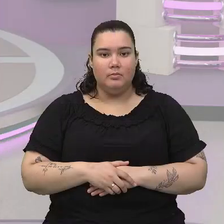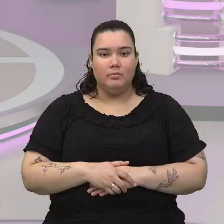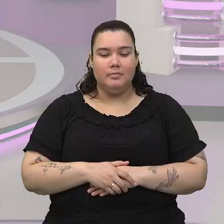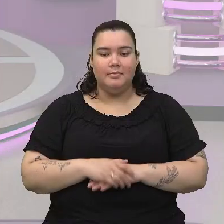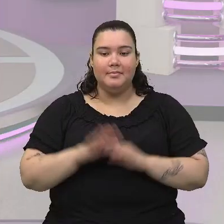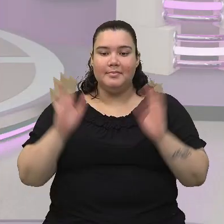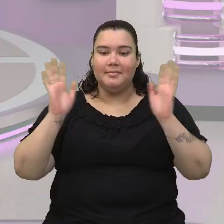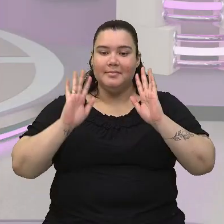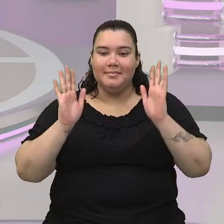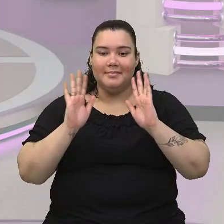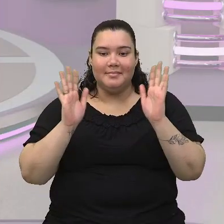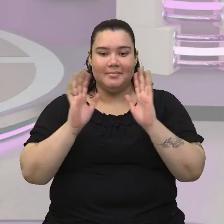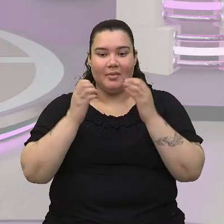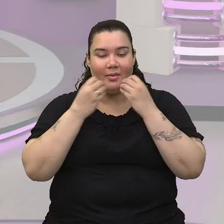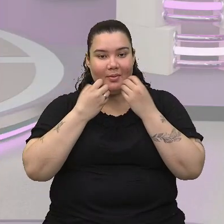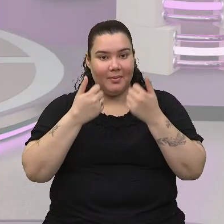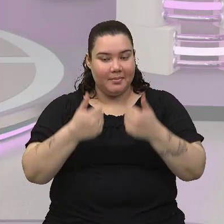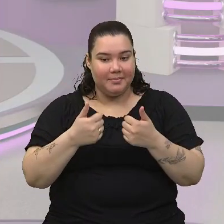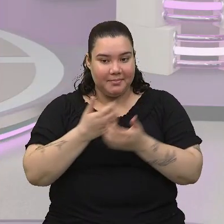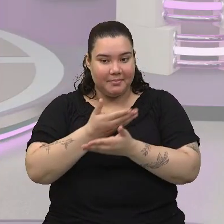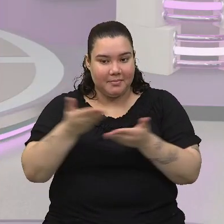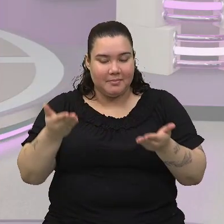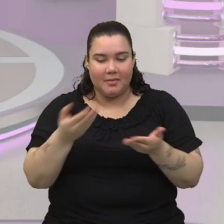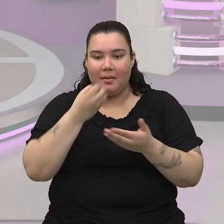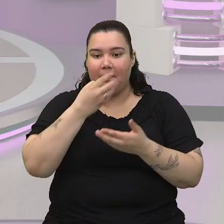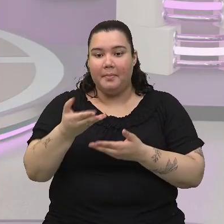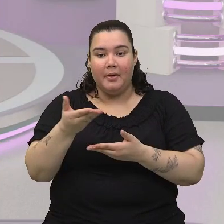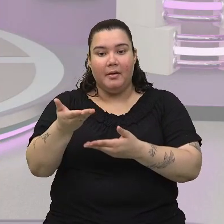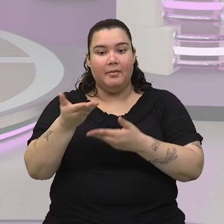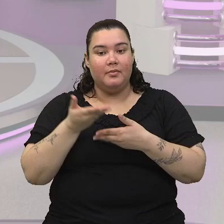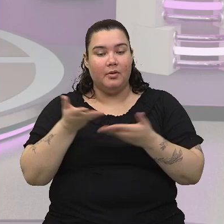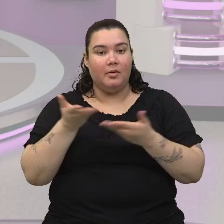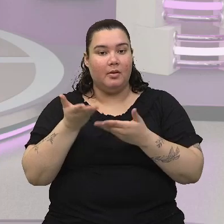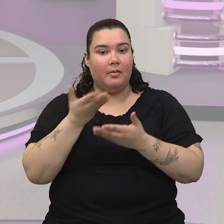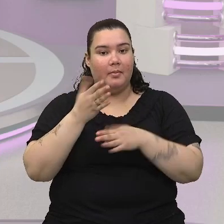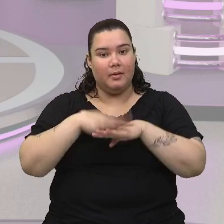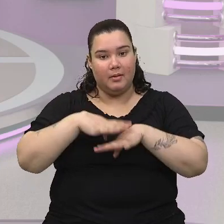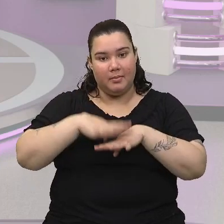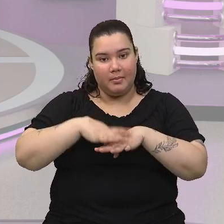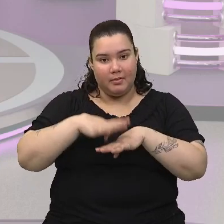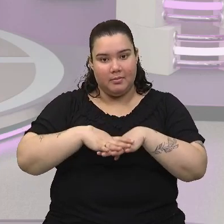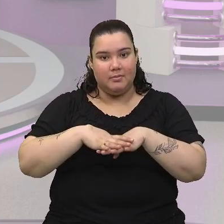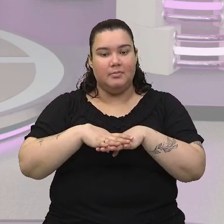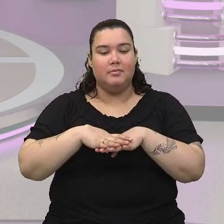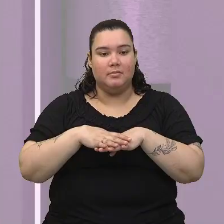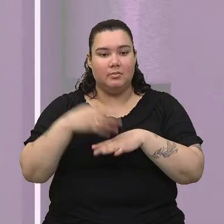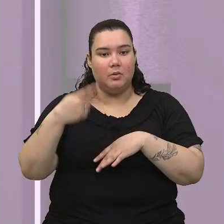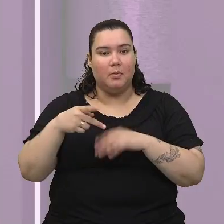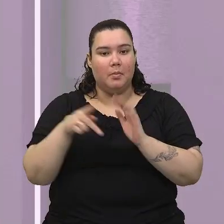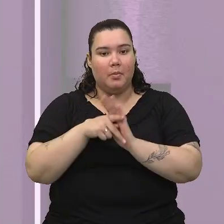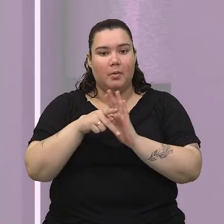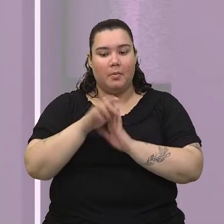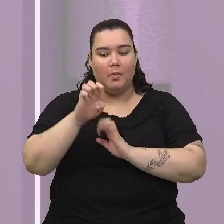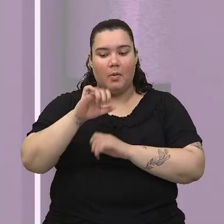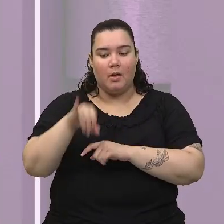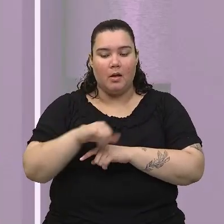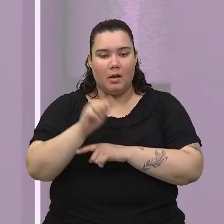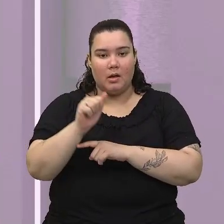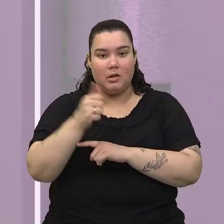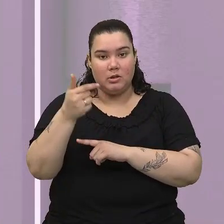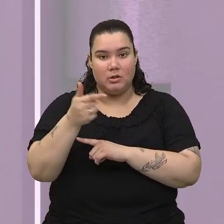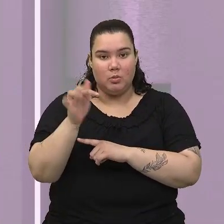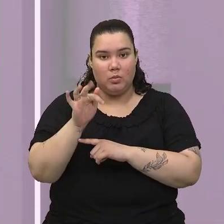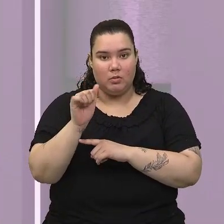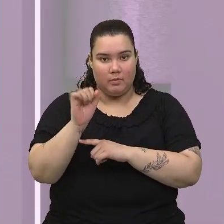Olá pessoal, tudo bem com vocês? Sejam todos bem-vindos a mais uma aula de matemática aqui na EJA segunda fase. Eu sou o professor Mário